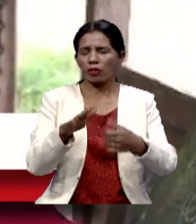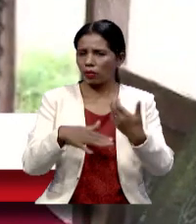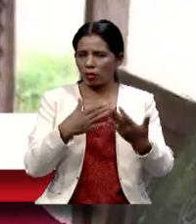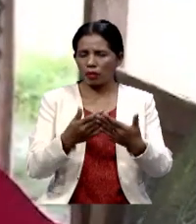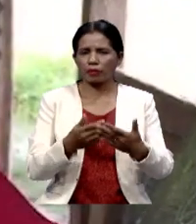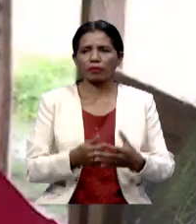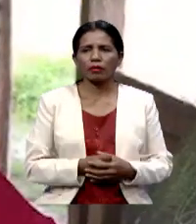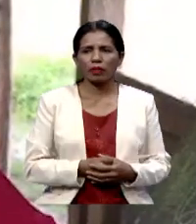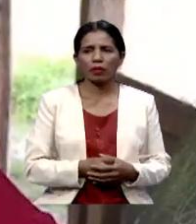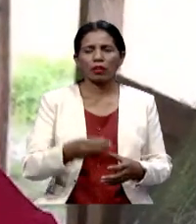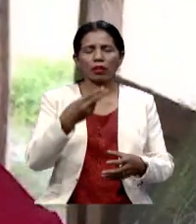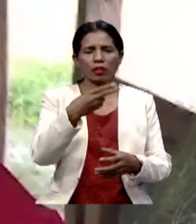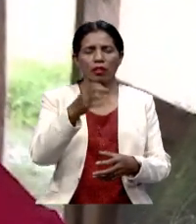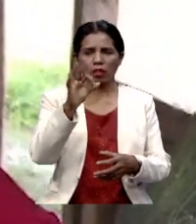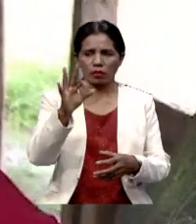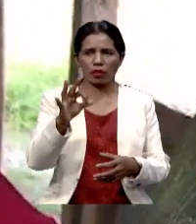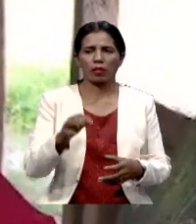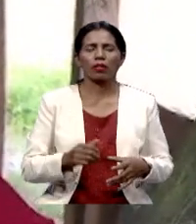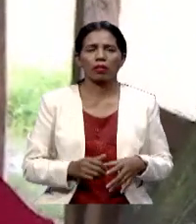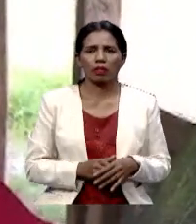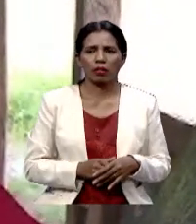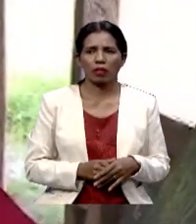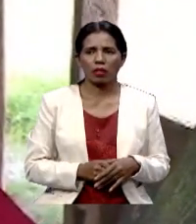toilet na arispati